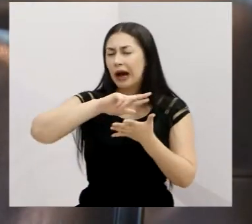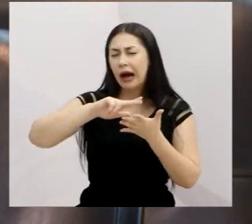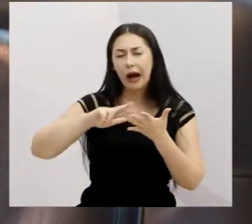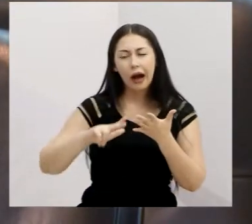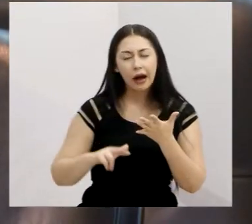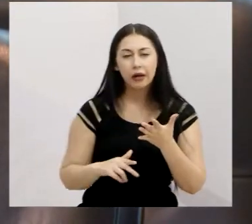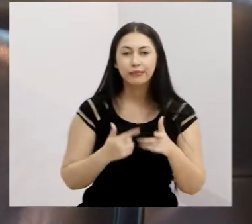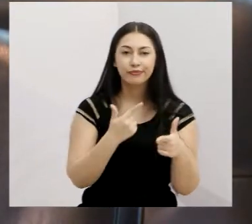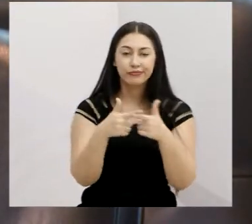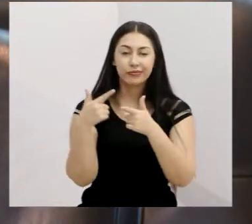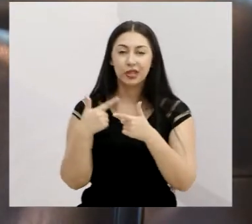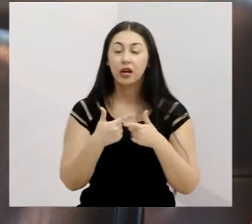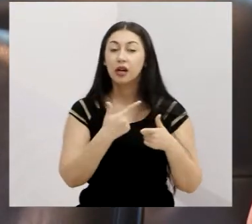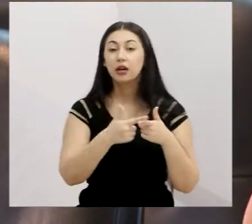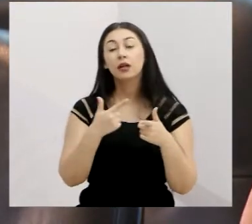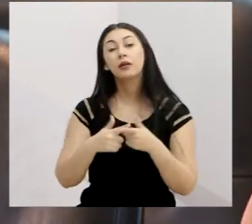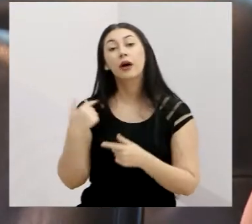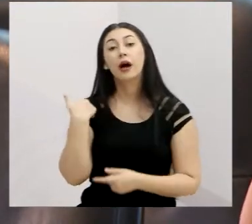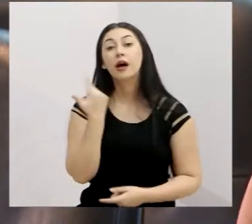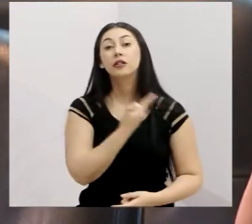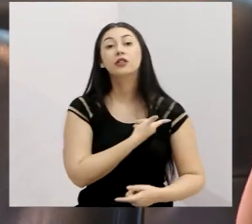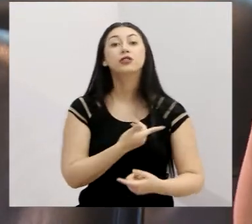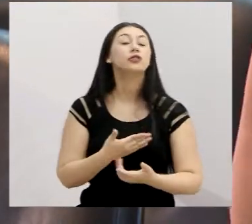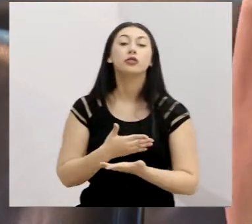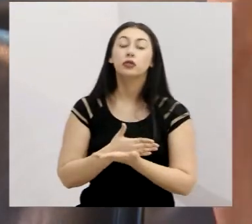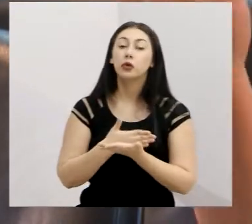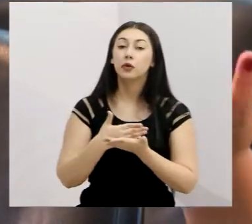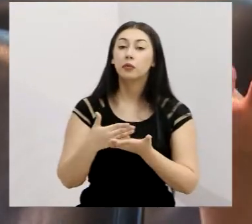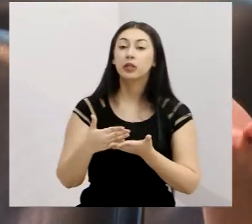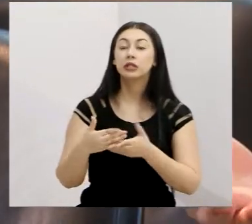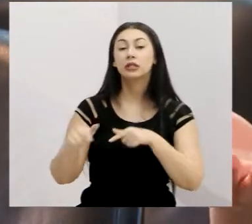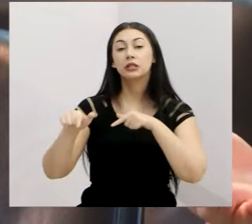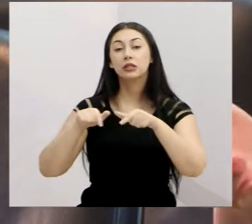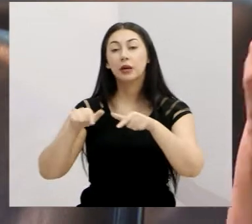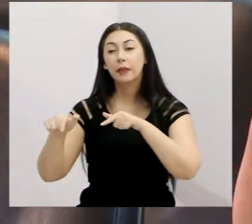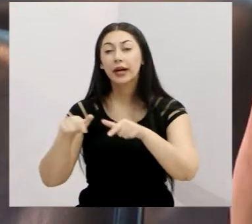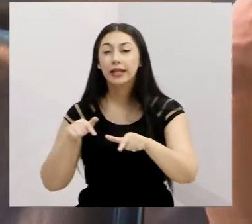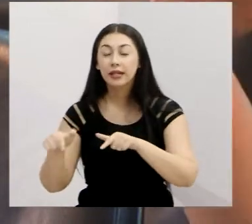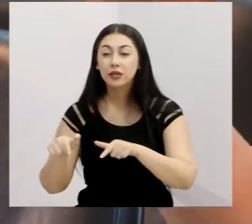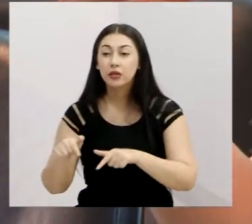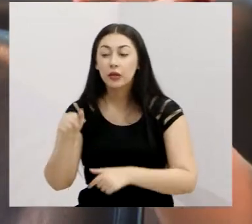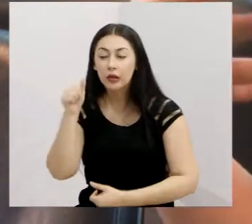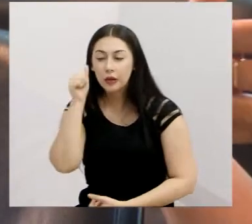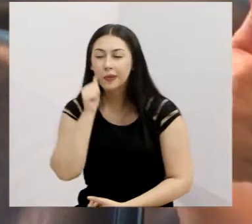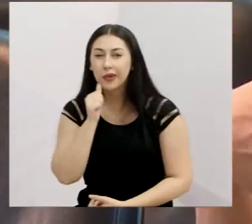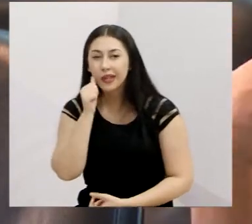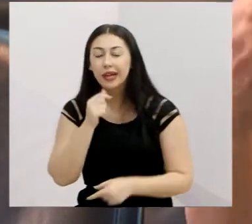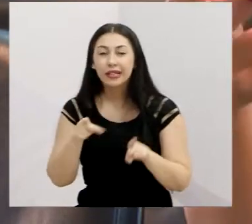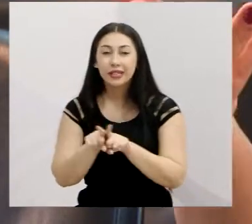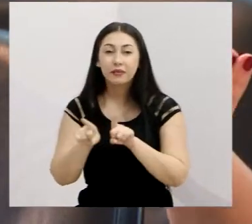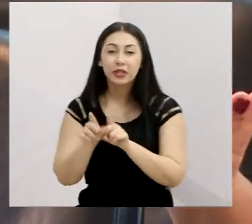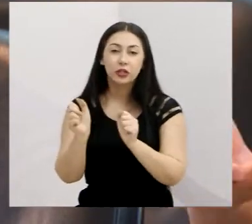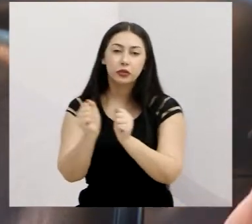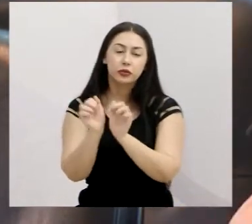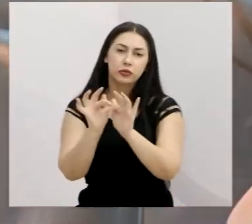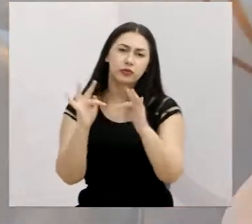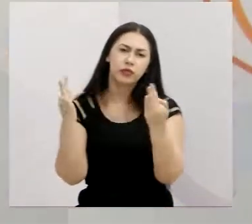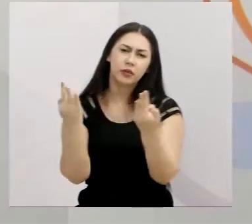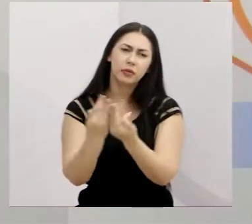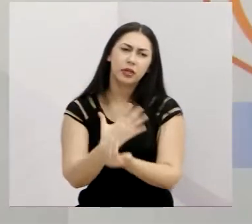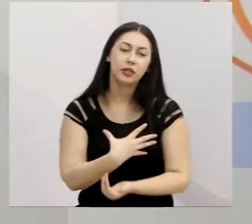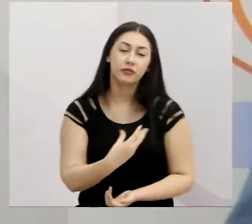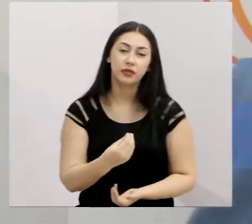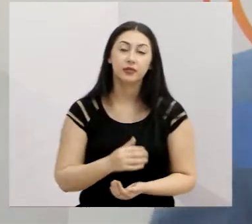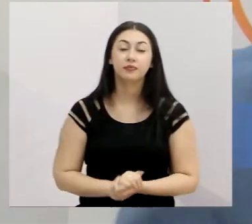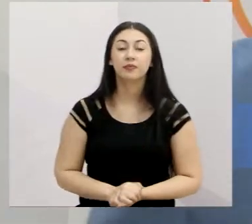problemas é de doenças e a gente acaba fazendo um trabalho não só com elas mas com a família com os filhos